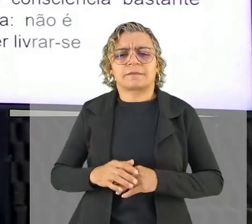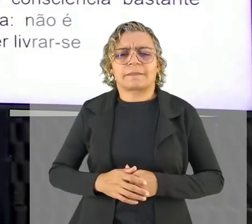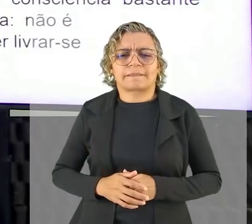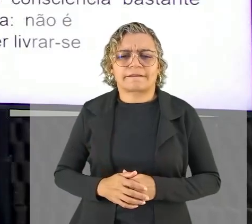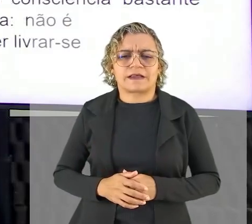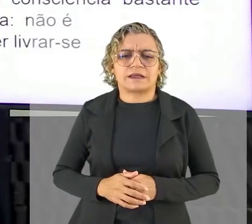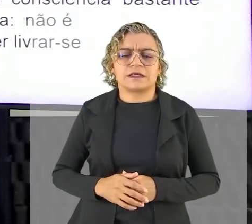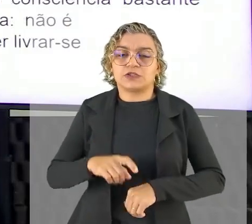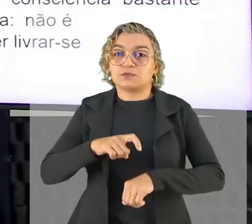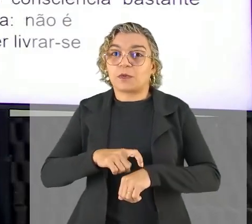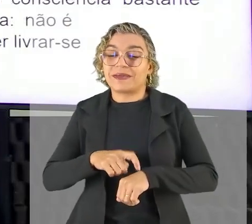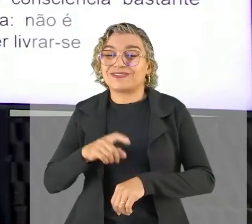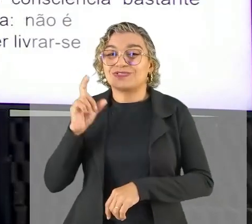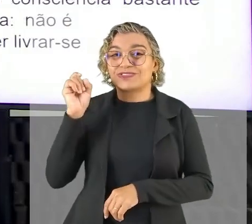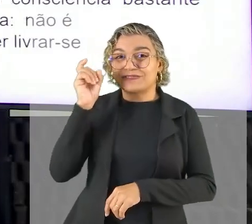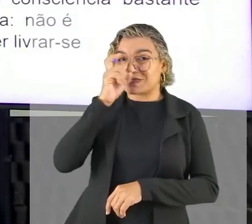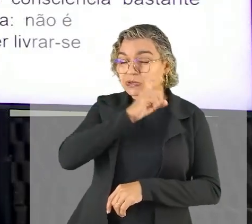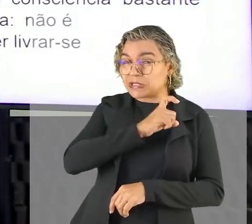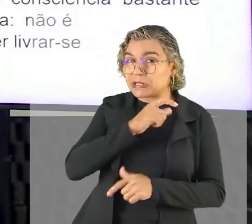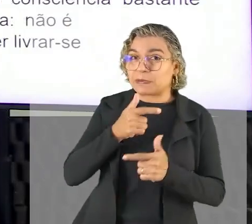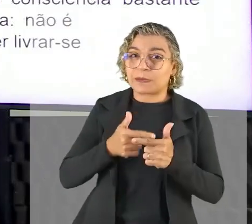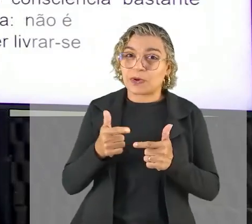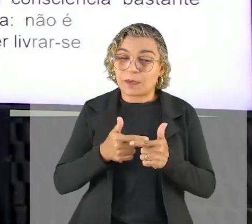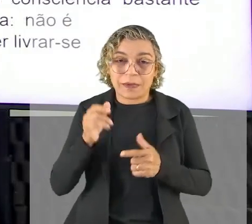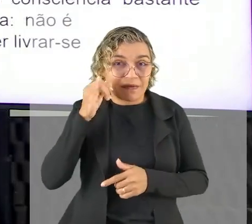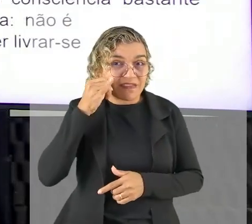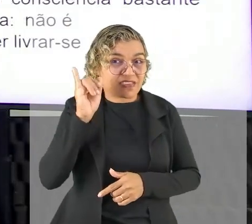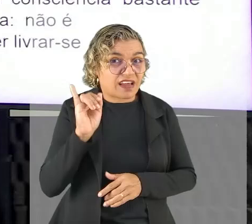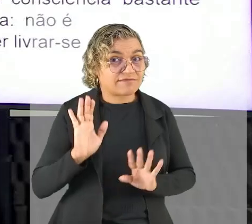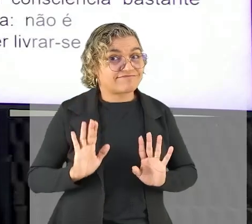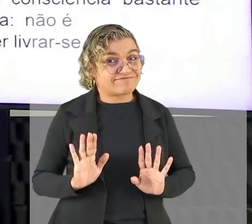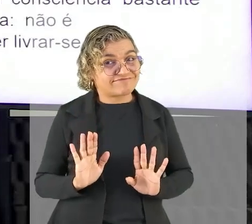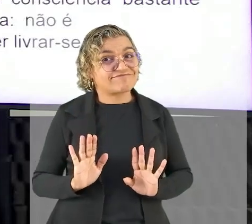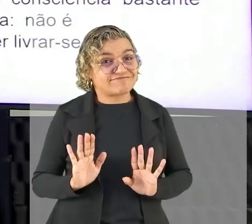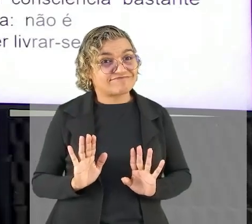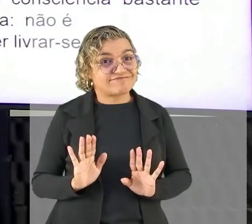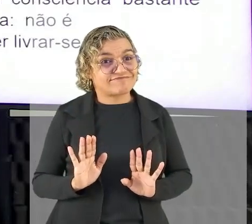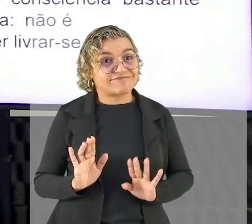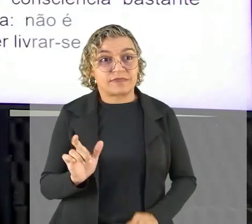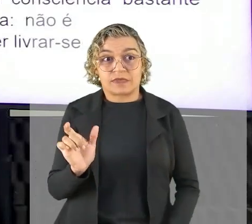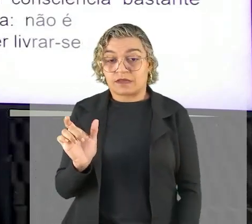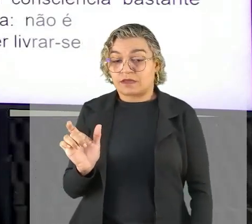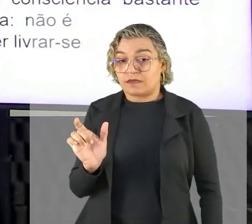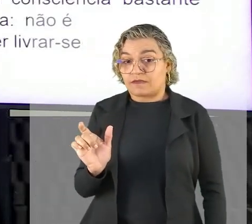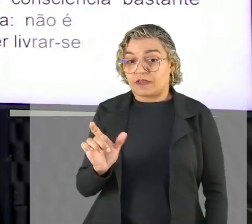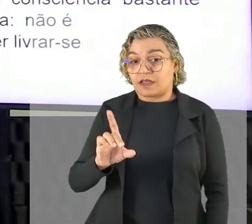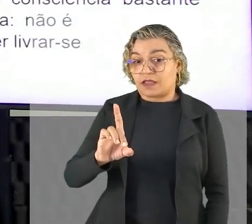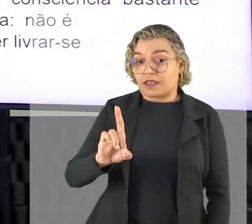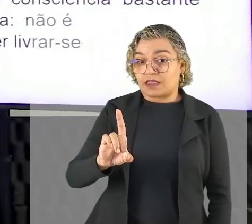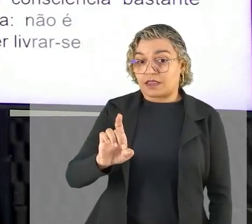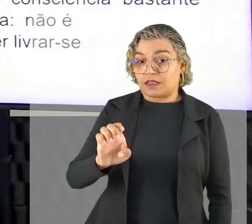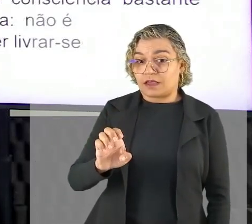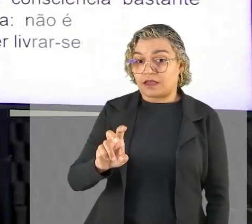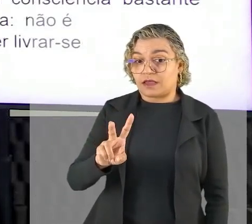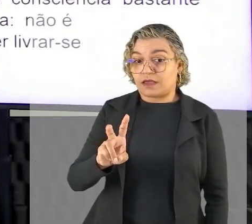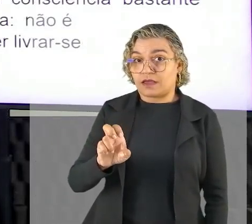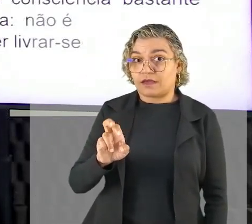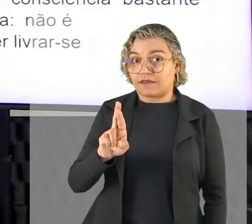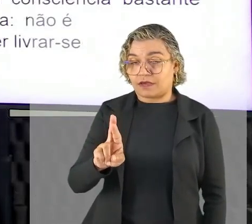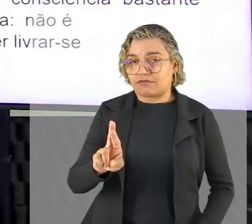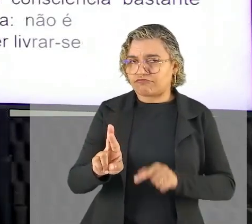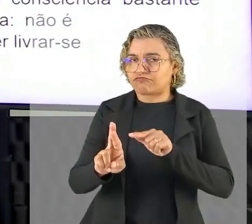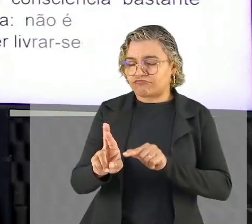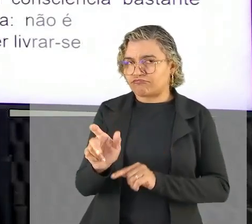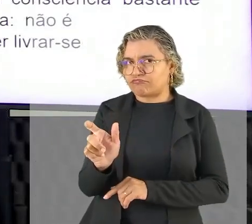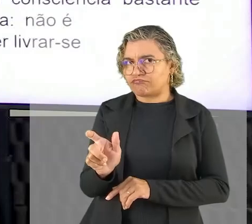seja, né, não é adequado eu me livrar desse tipo de problema? E olha só, palavra-chave, dever. A ética do Kant,